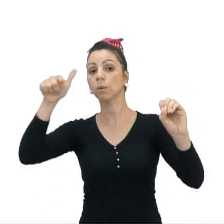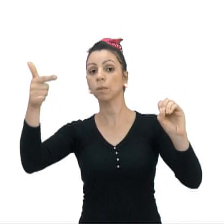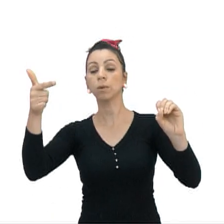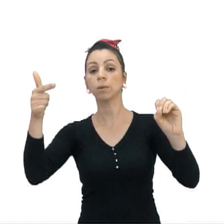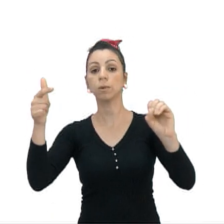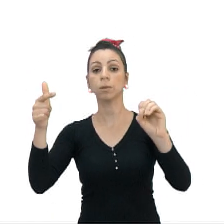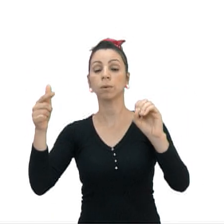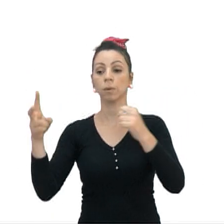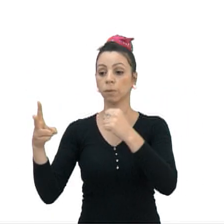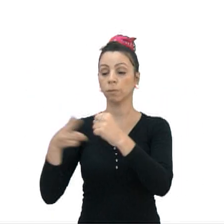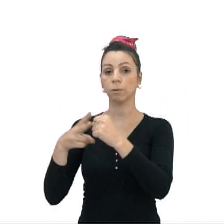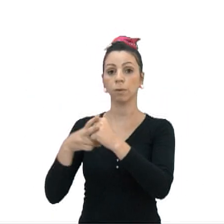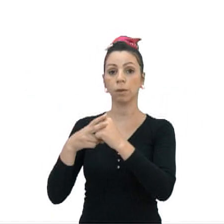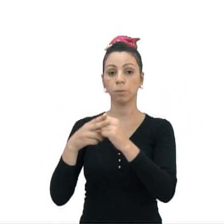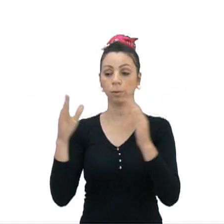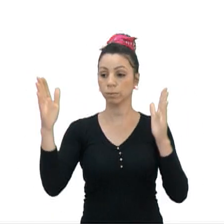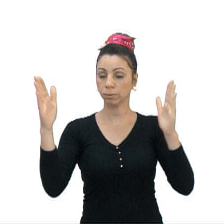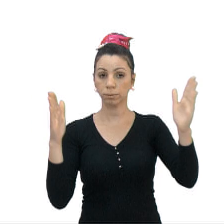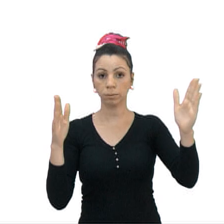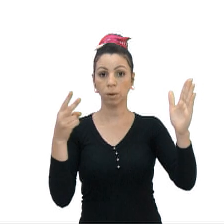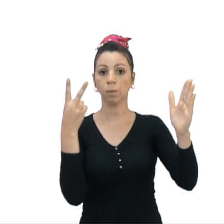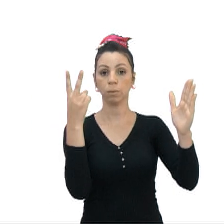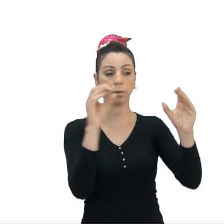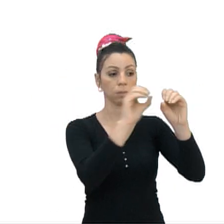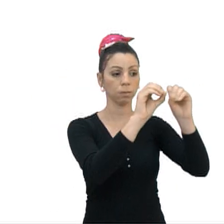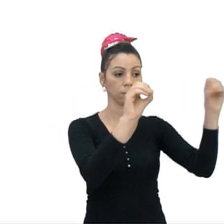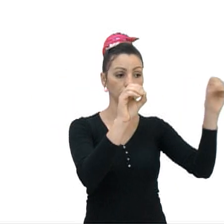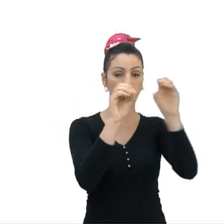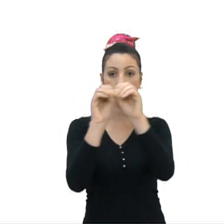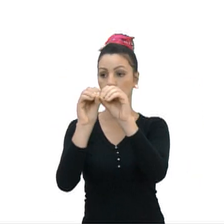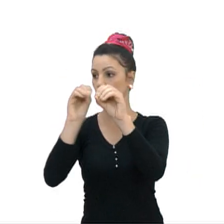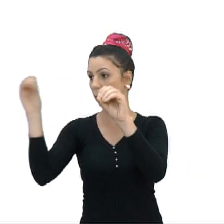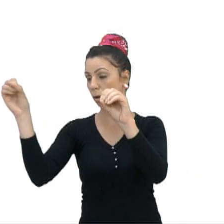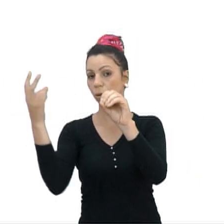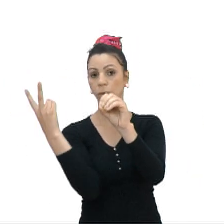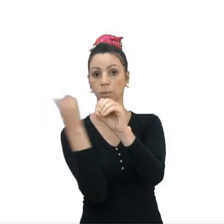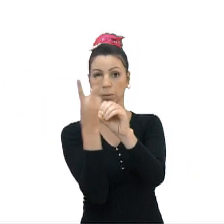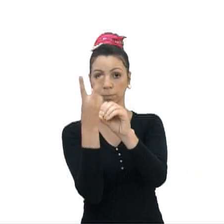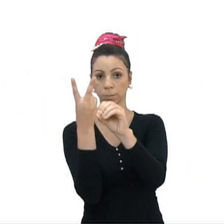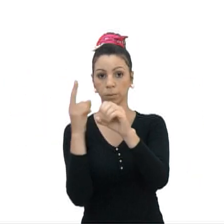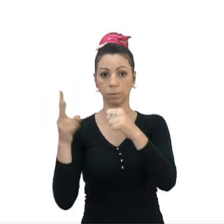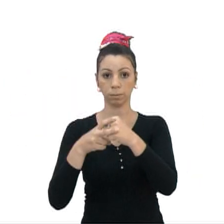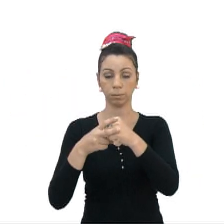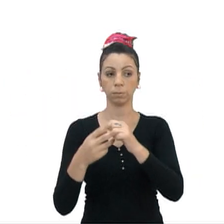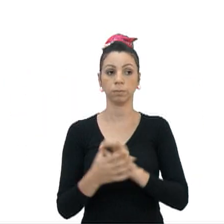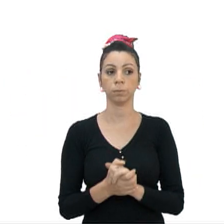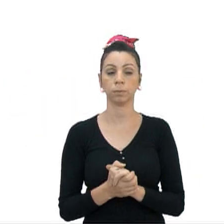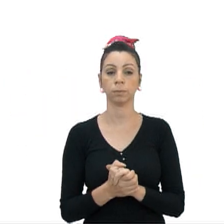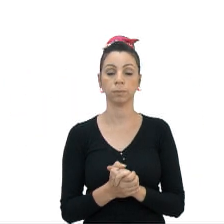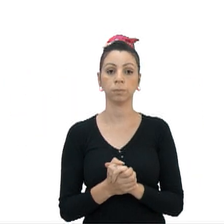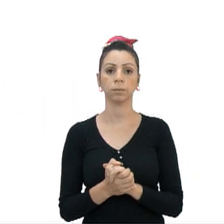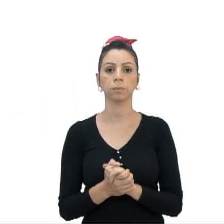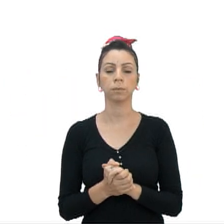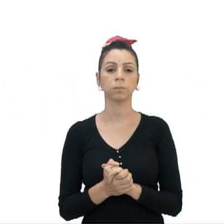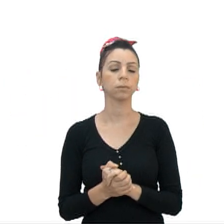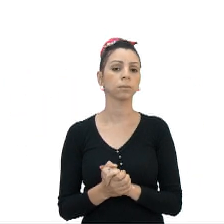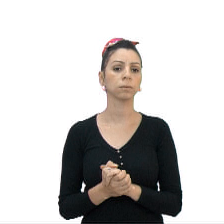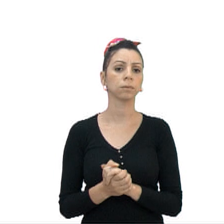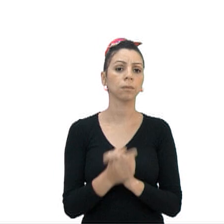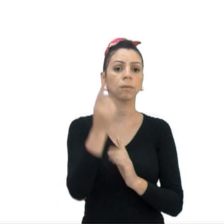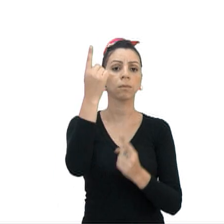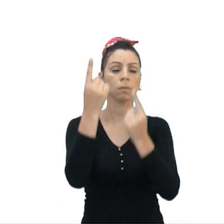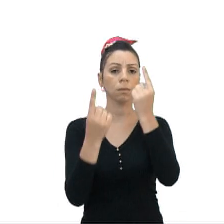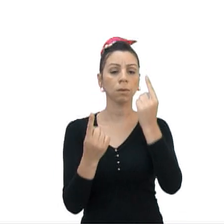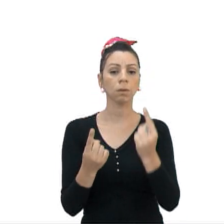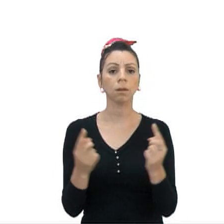dentro do mesmo período. Então, são duas orações, tenho ali esses dois verbos. Em qual desses períodos está